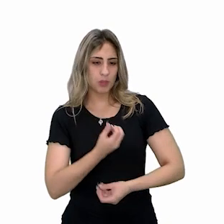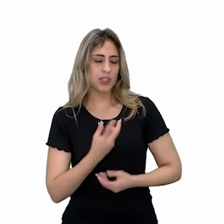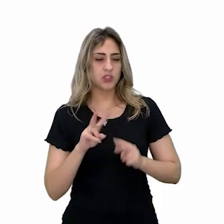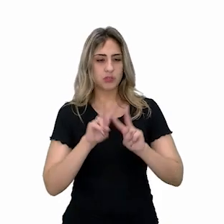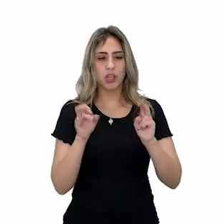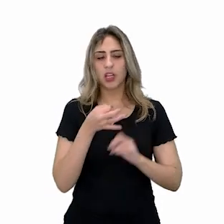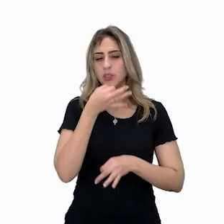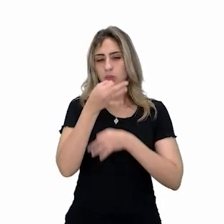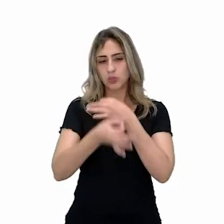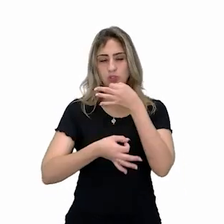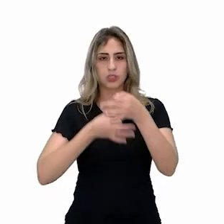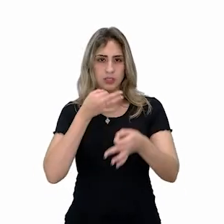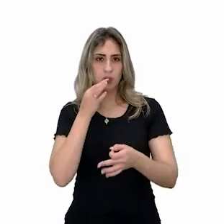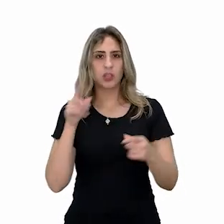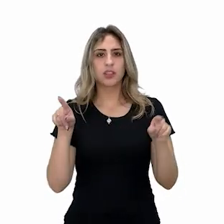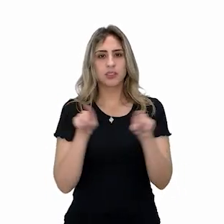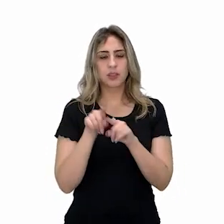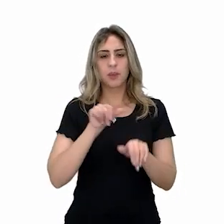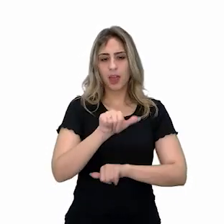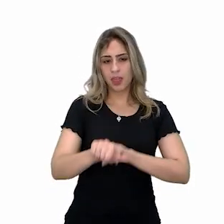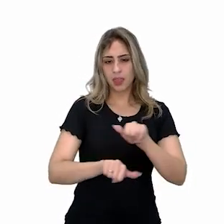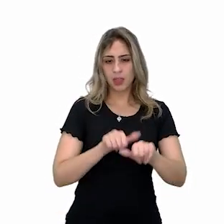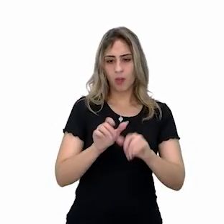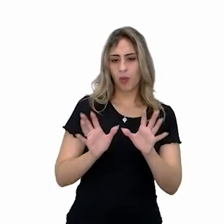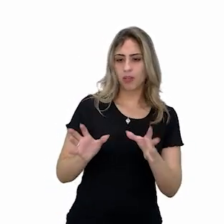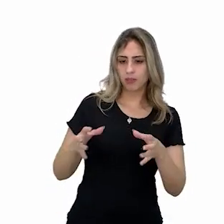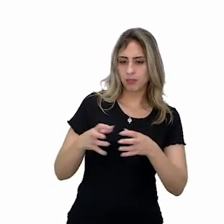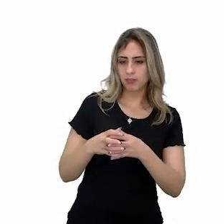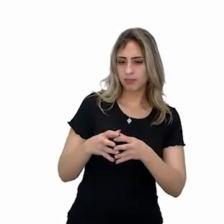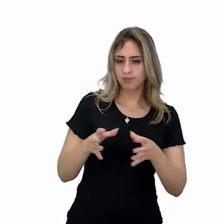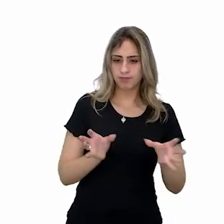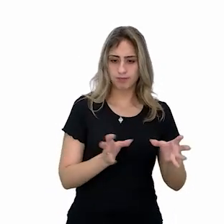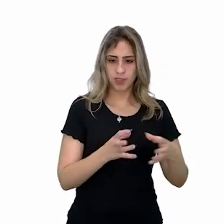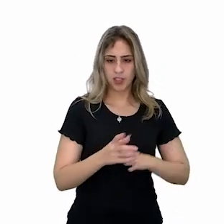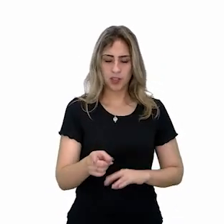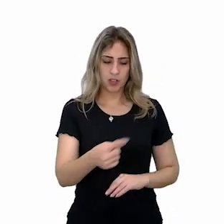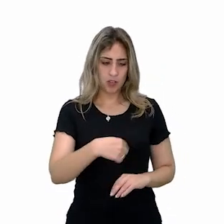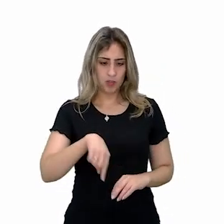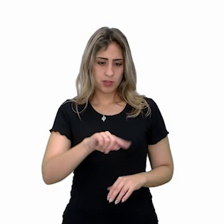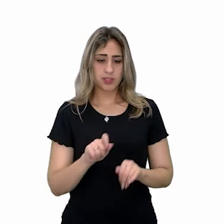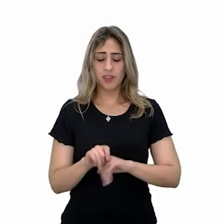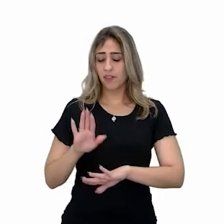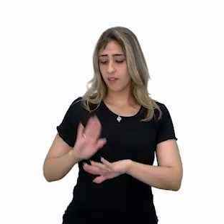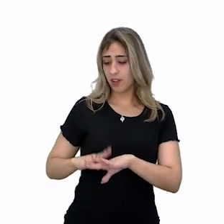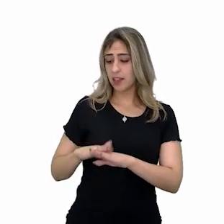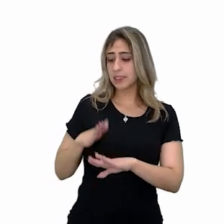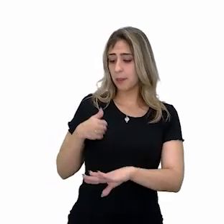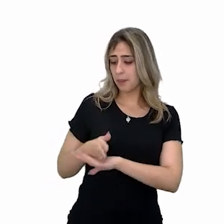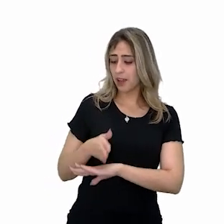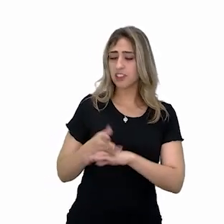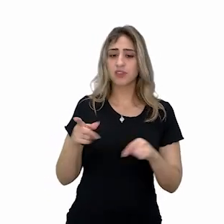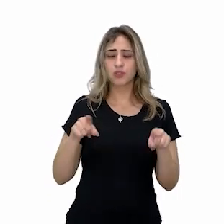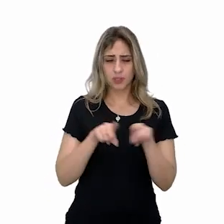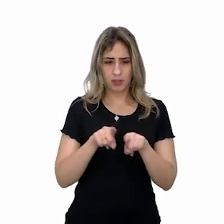as sugestões e as trocas com aquela comunidade que você faz parte